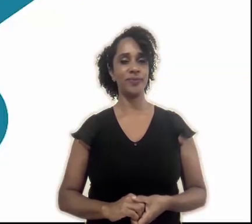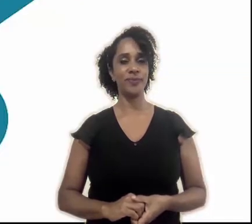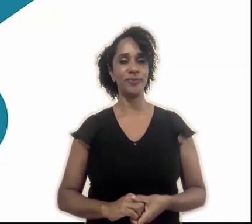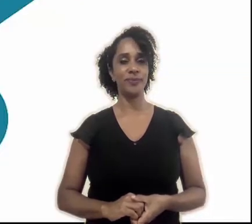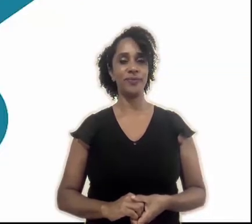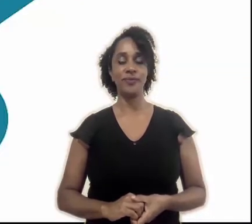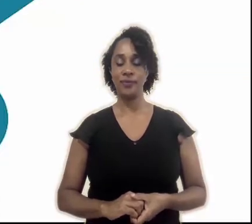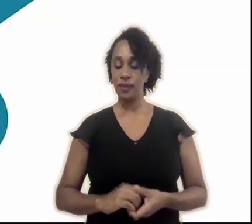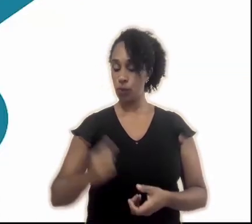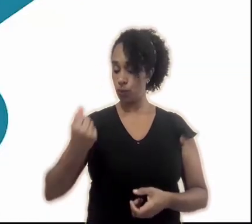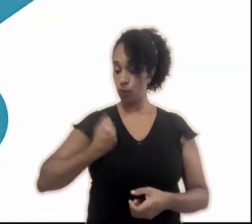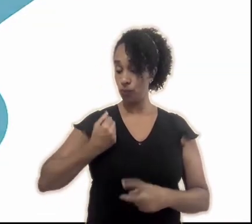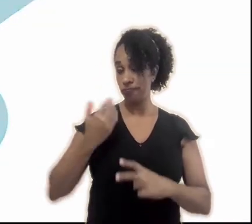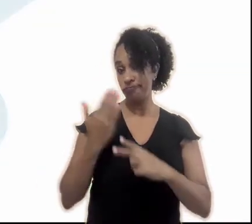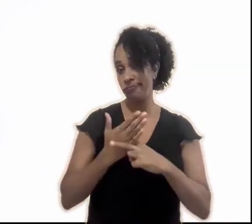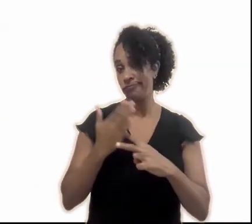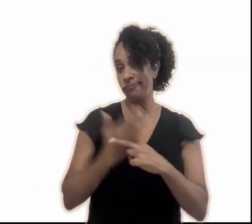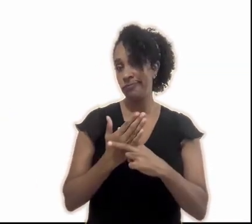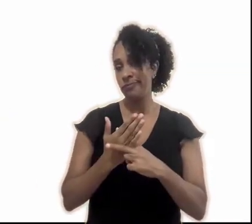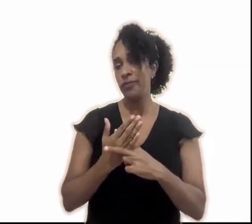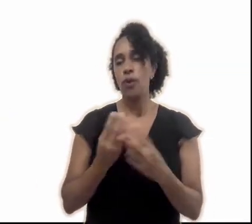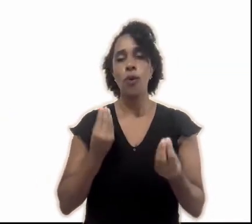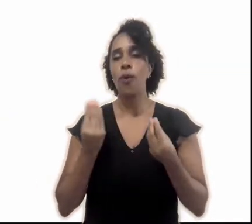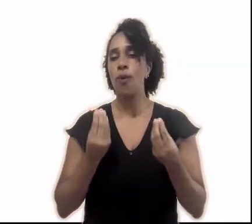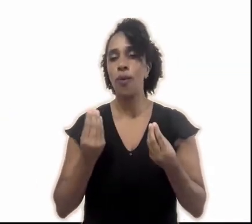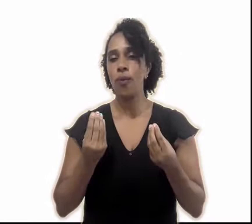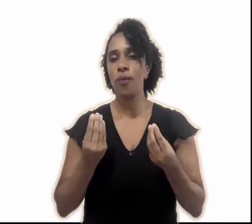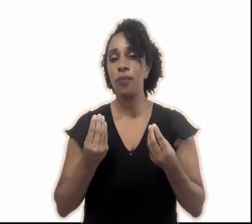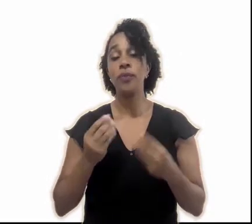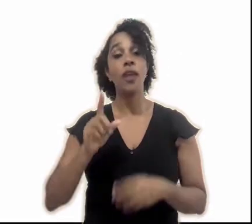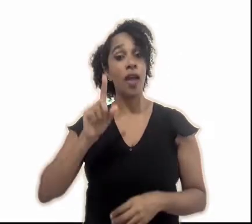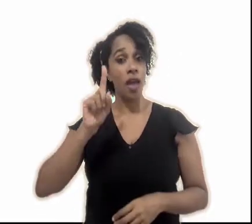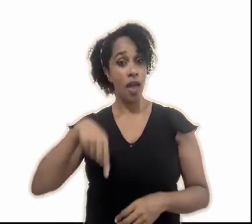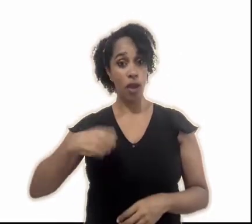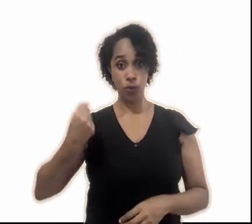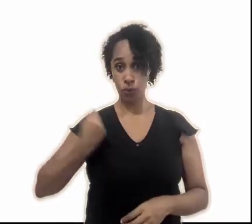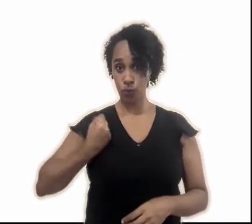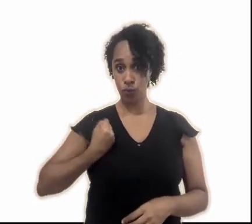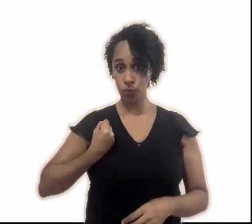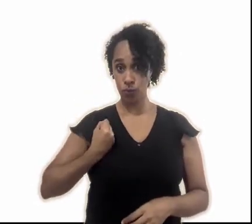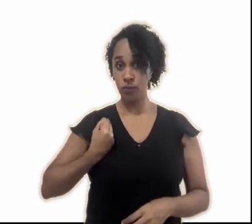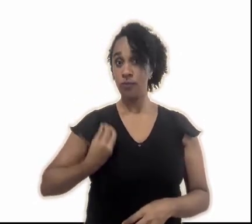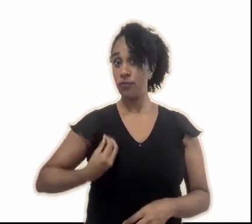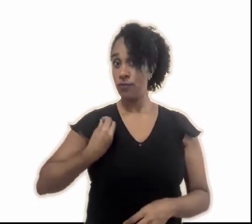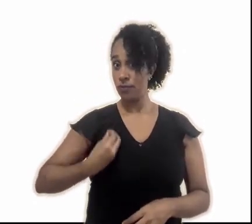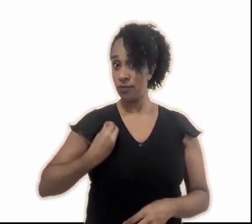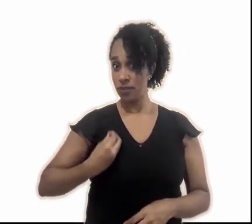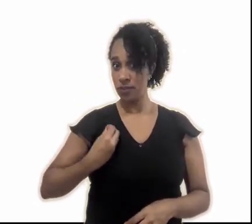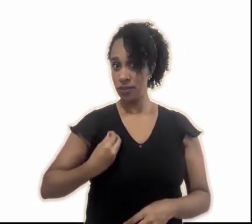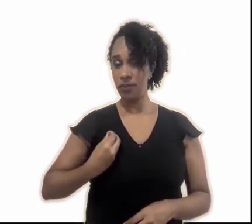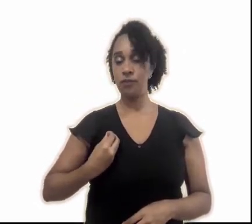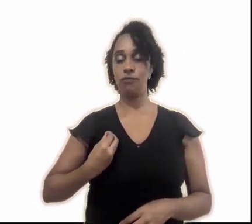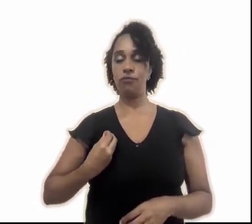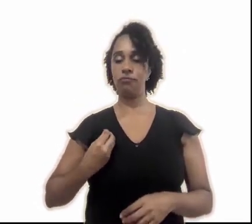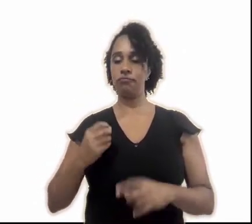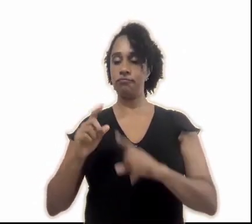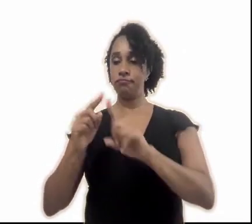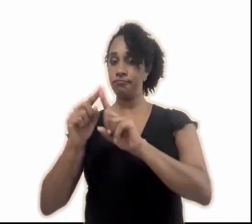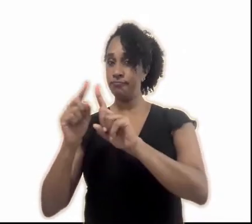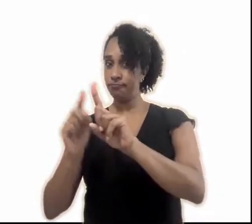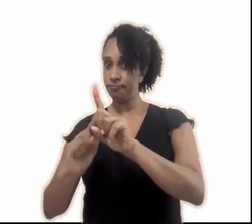O que é um número misto? Número misto é um número formado por um número inteiro e por uma fração